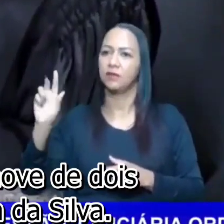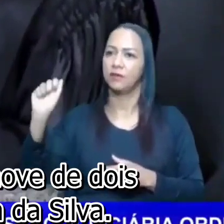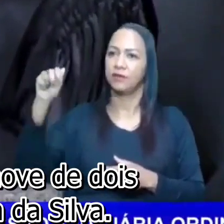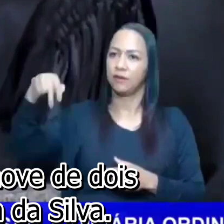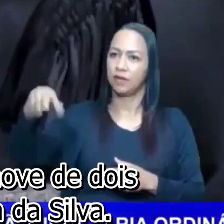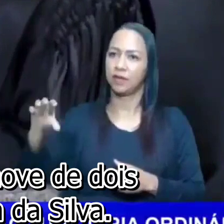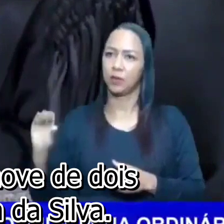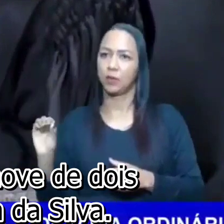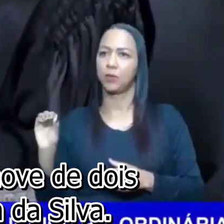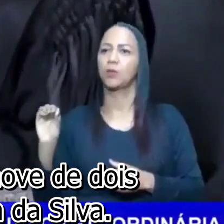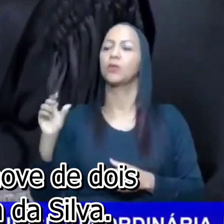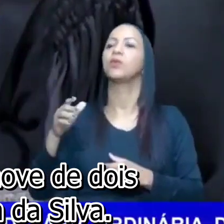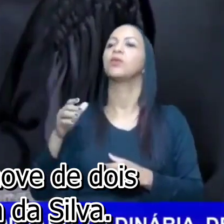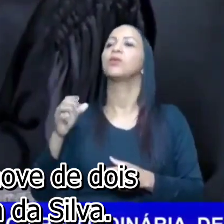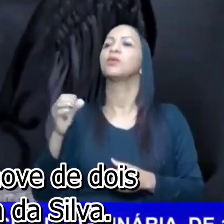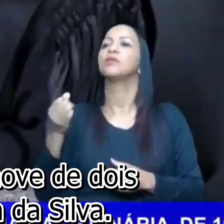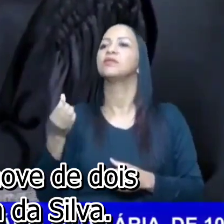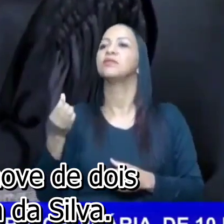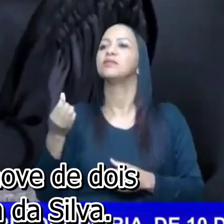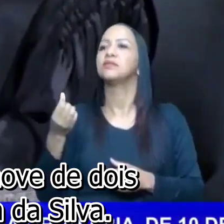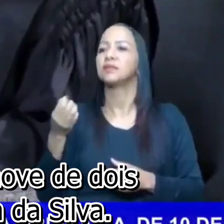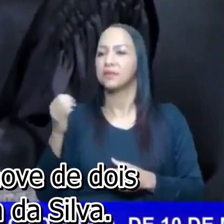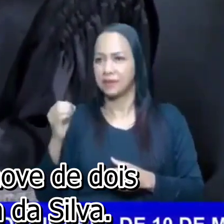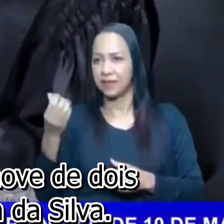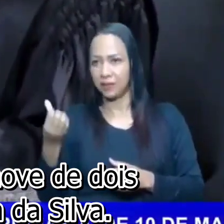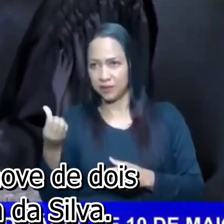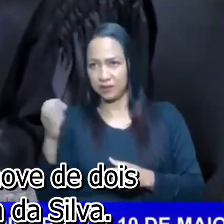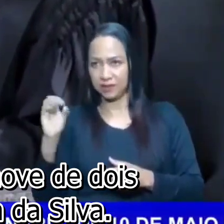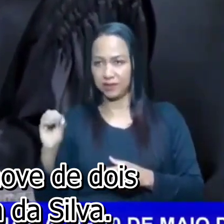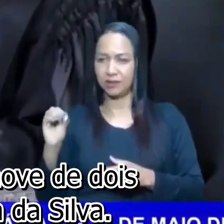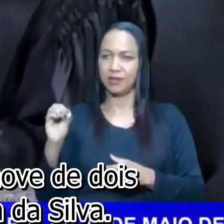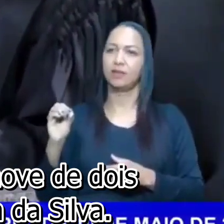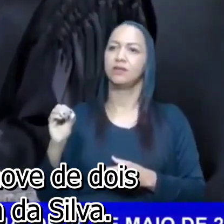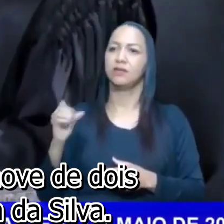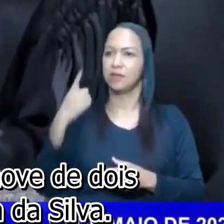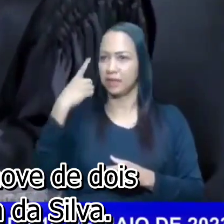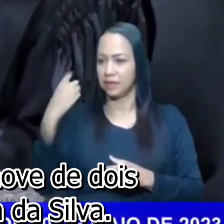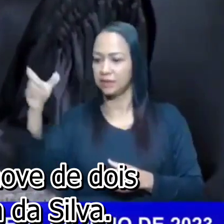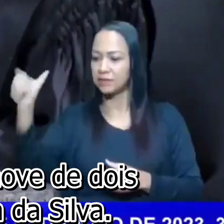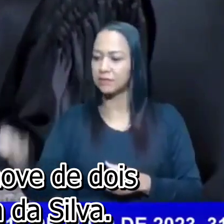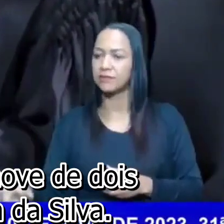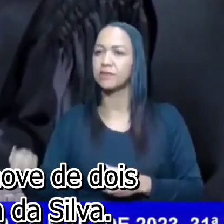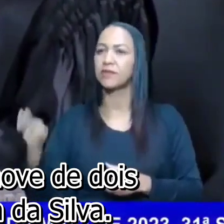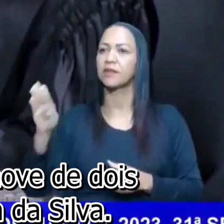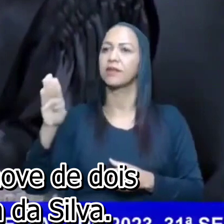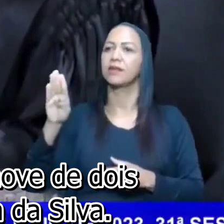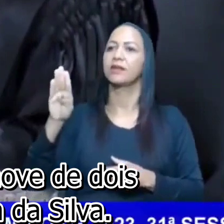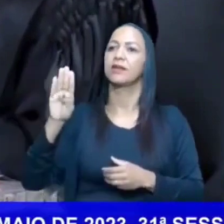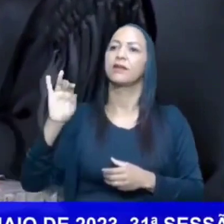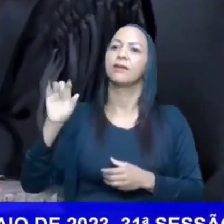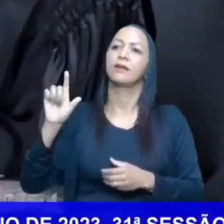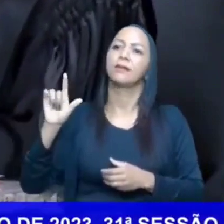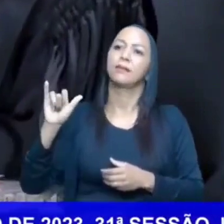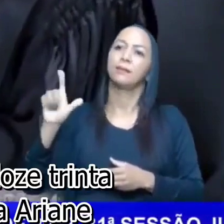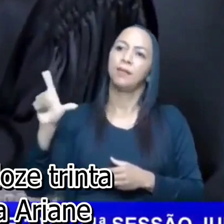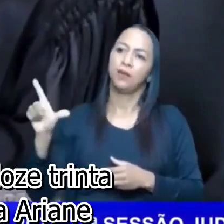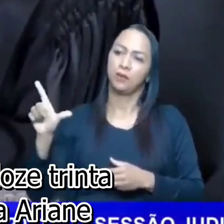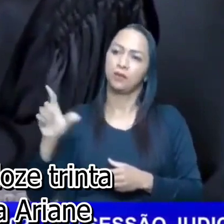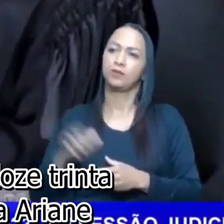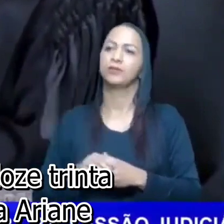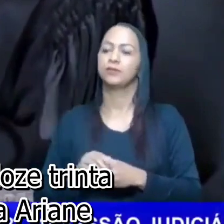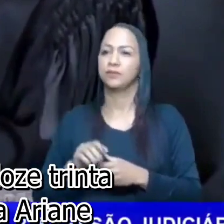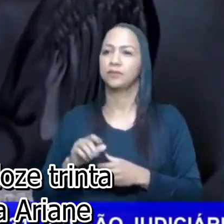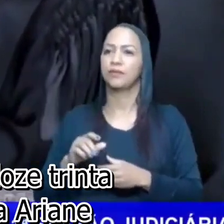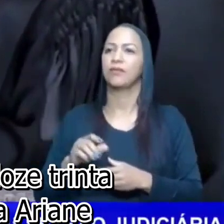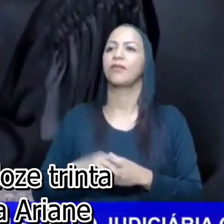A prestação de contas 060-1209 de 2022, interessado Bill Clinton Costa da Silva. A